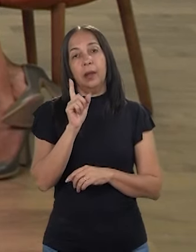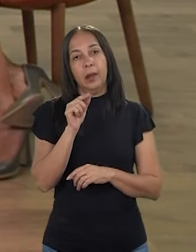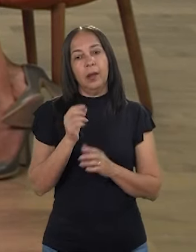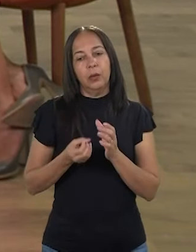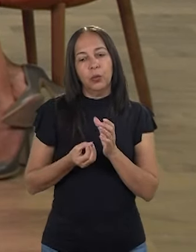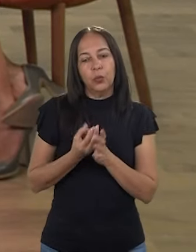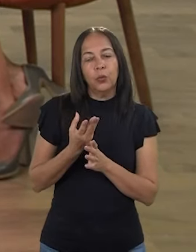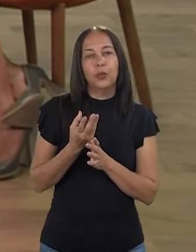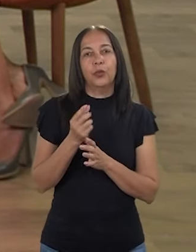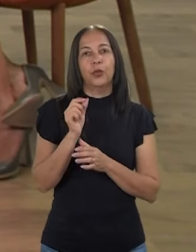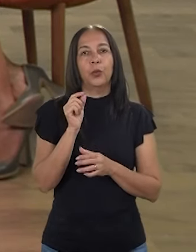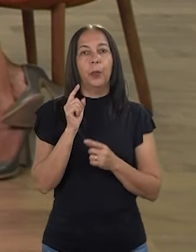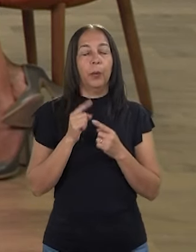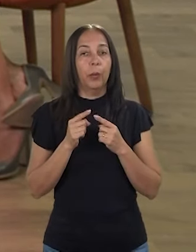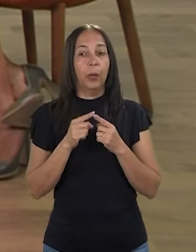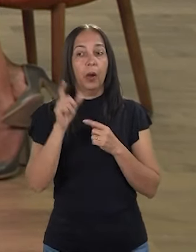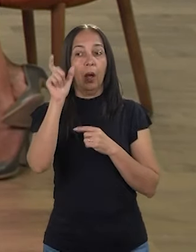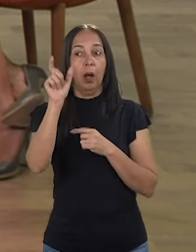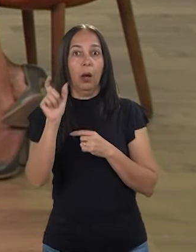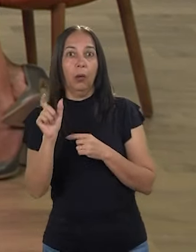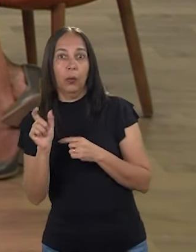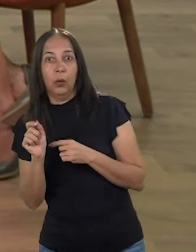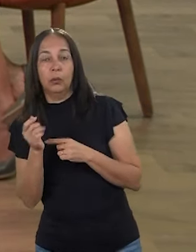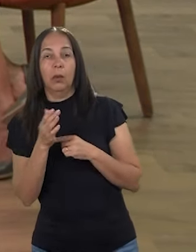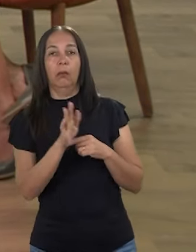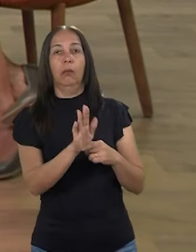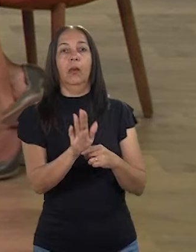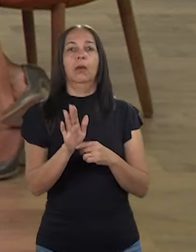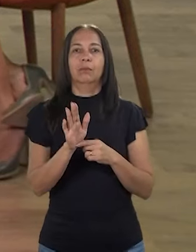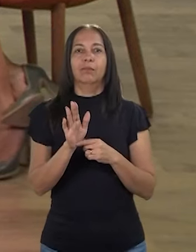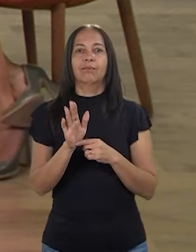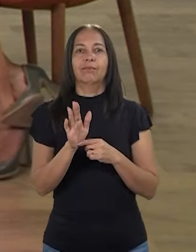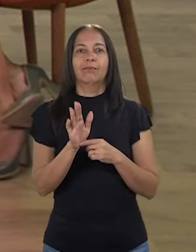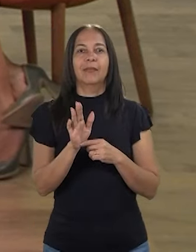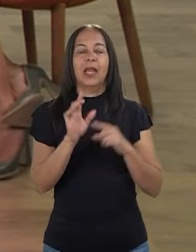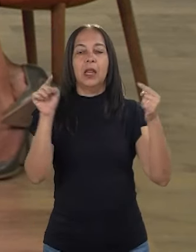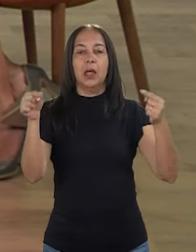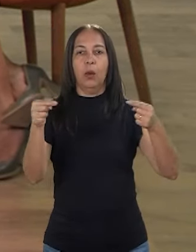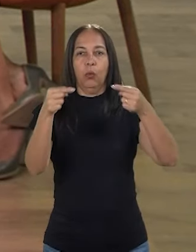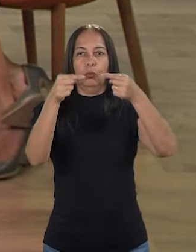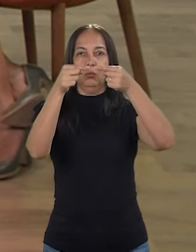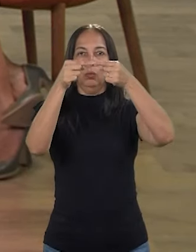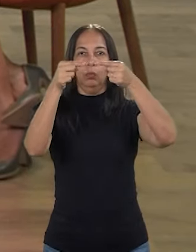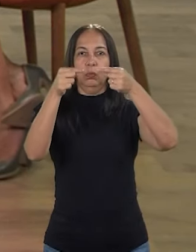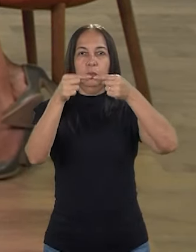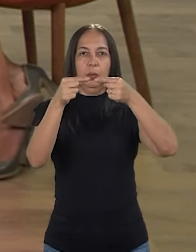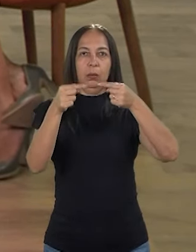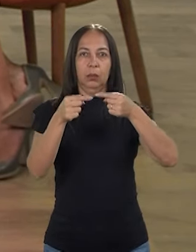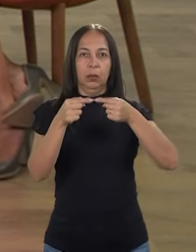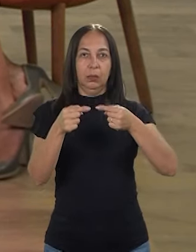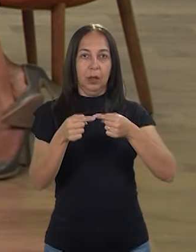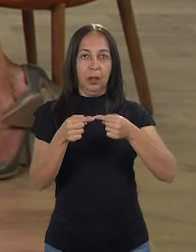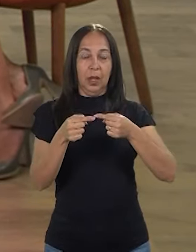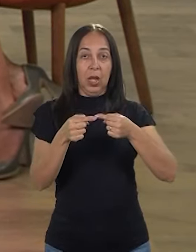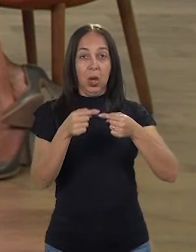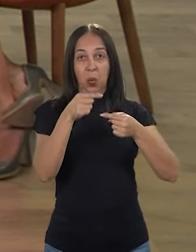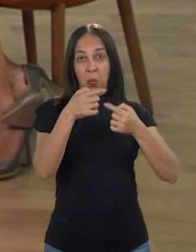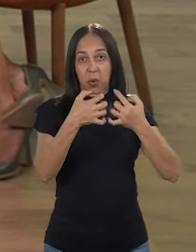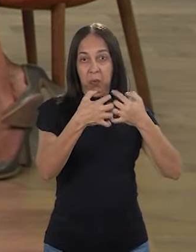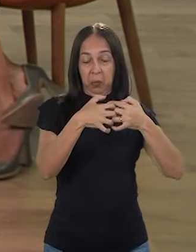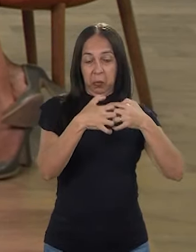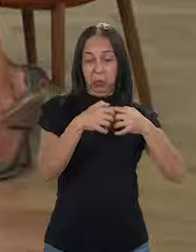se de algoritmos ou seja de determinadas linhas de de de ordem né que é dada a máquina para dar respostas a um